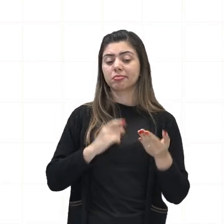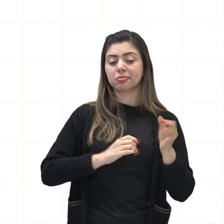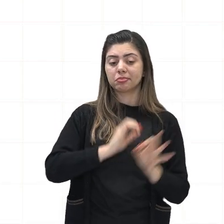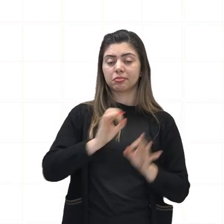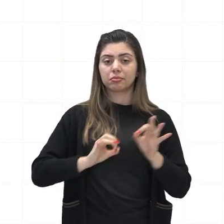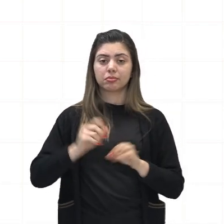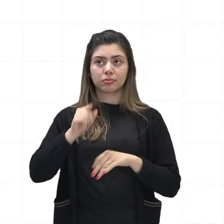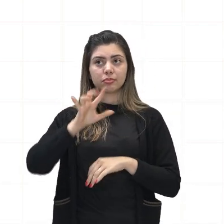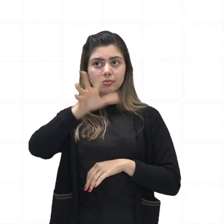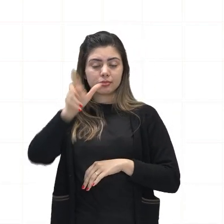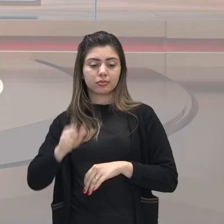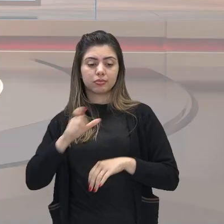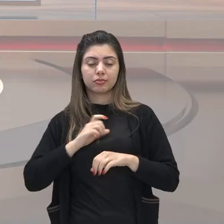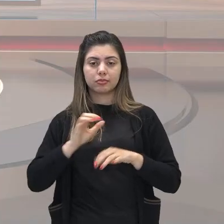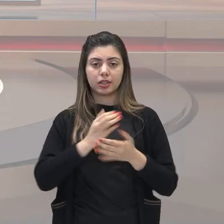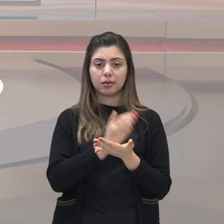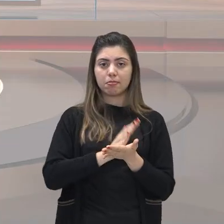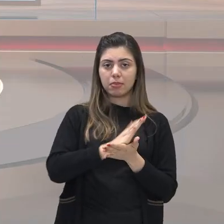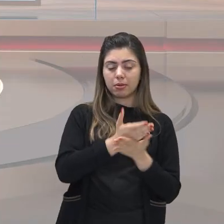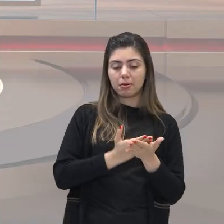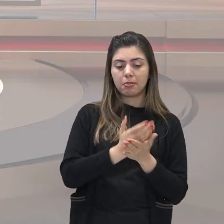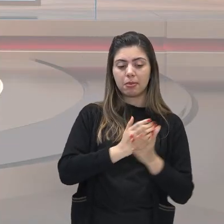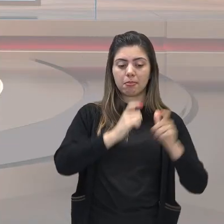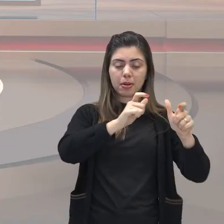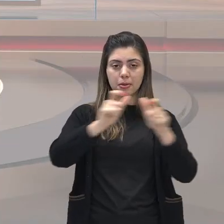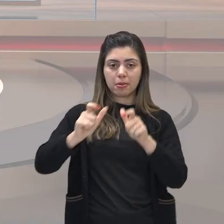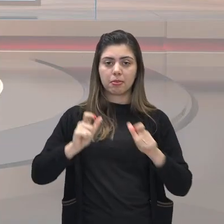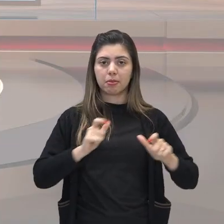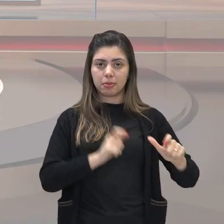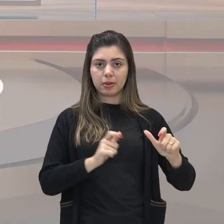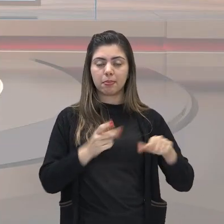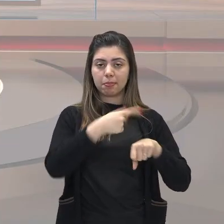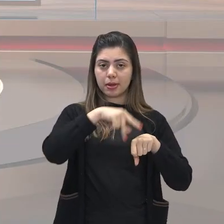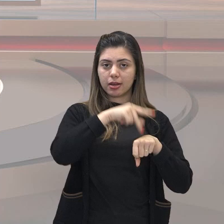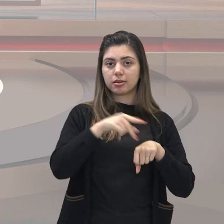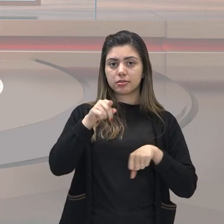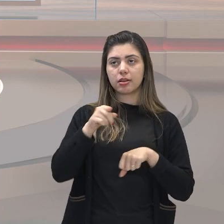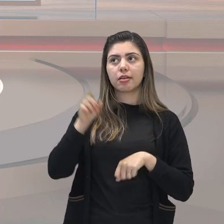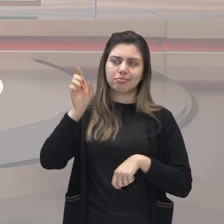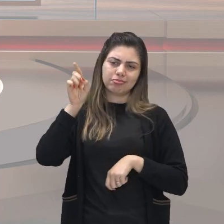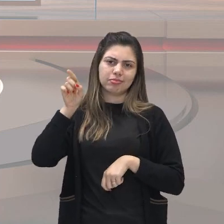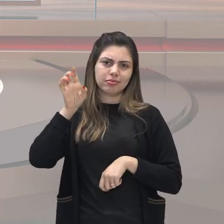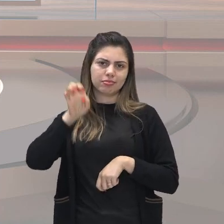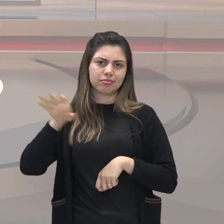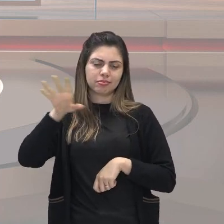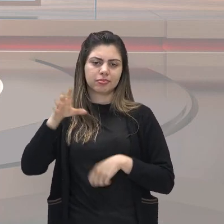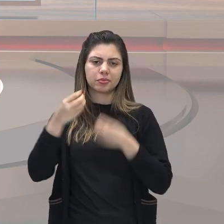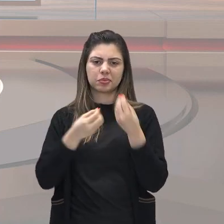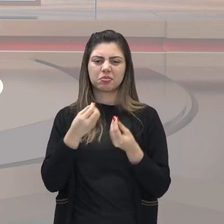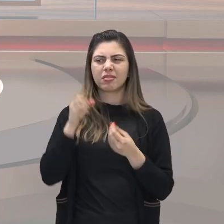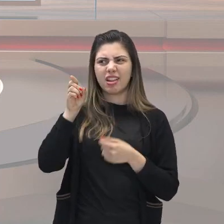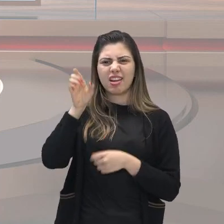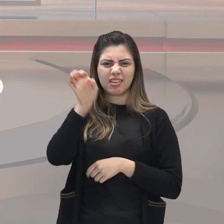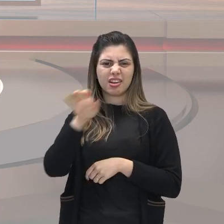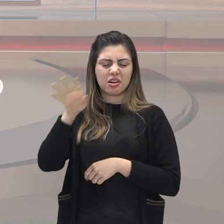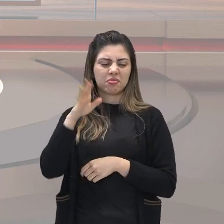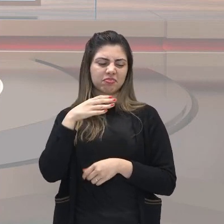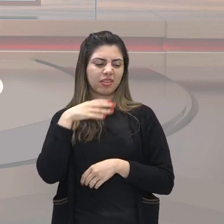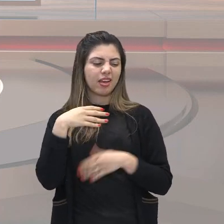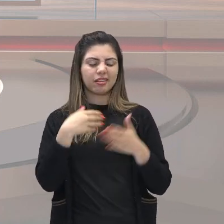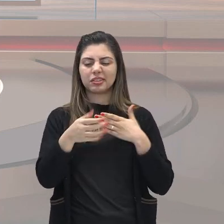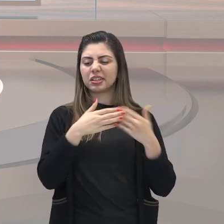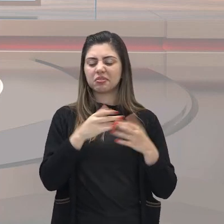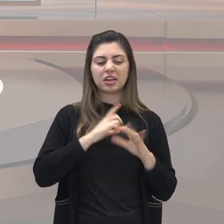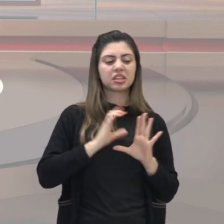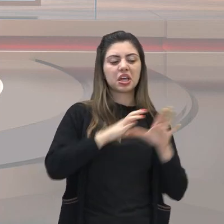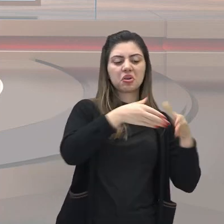divisão do continente africano entre essas nações europeias, eles não estavam nem aí se aquele território era de